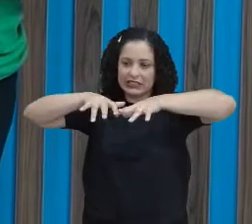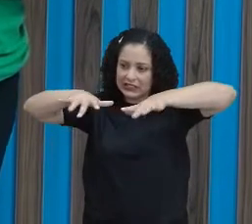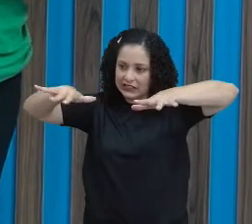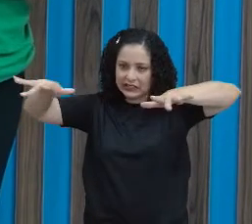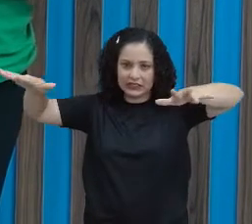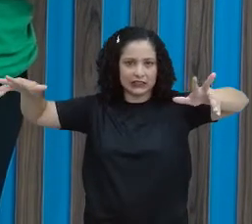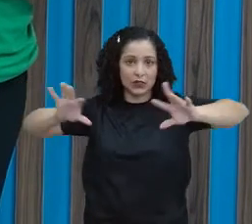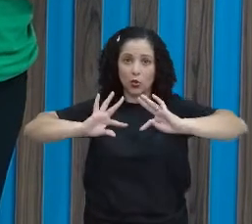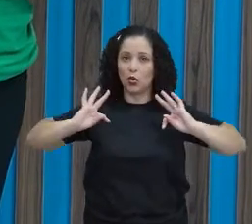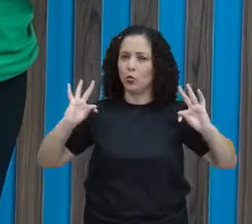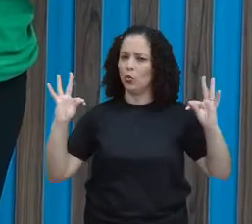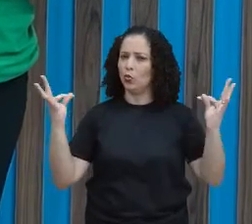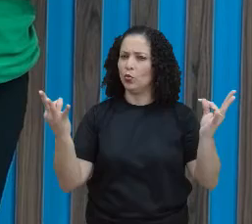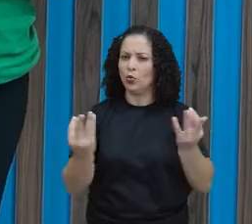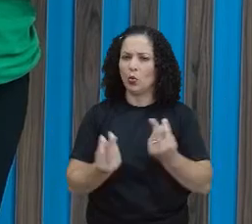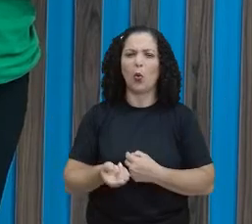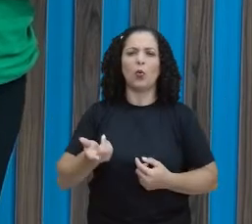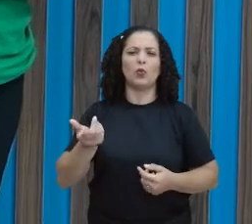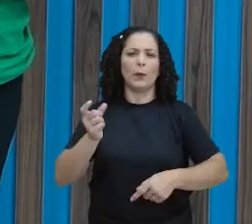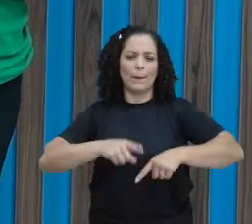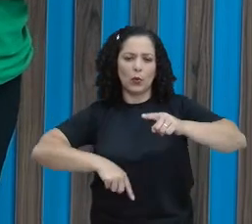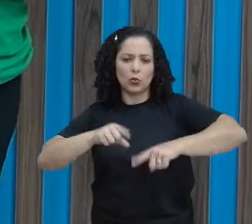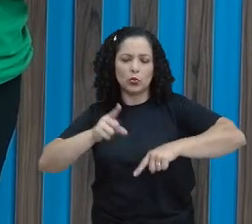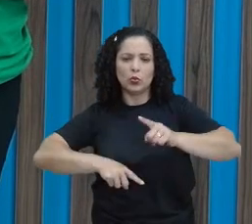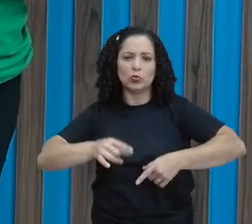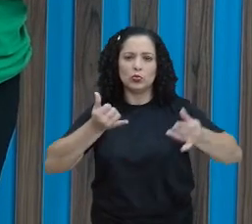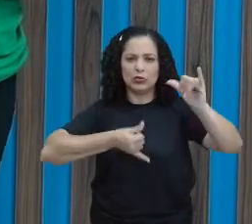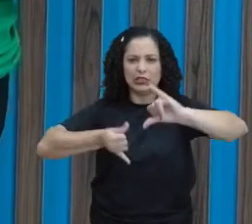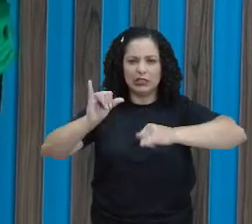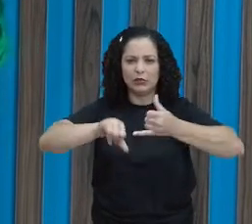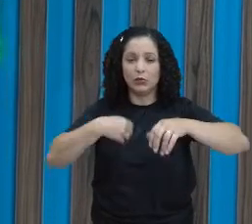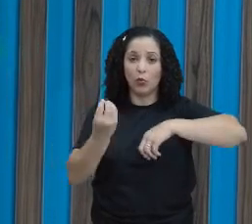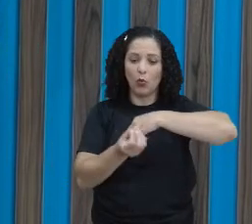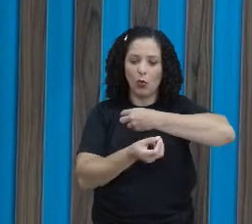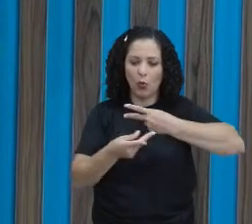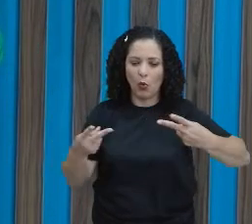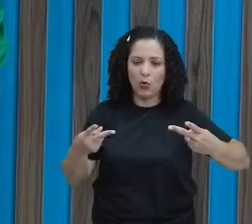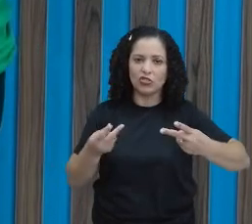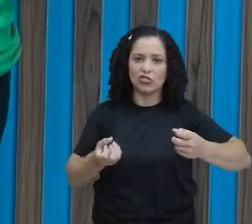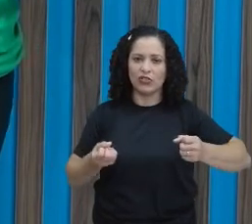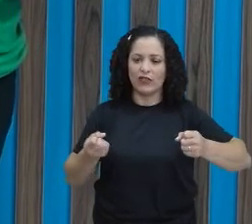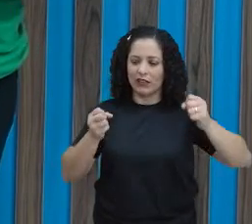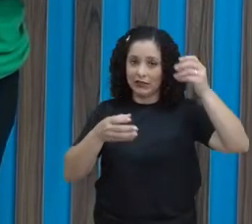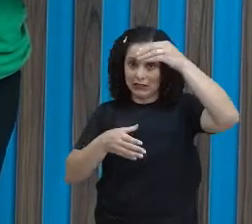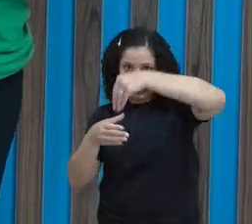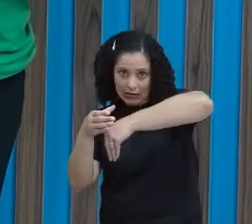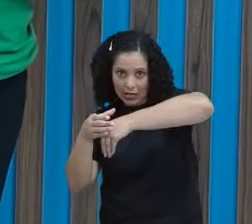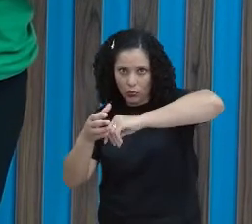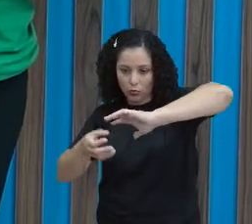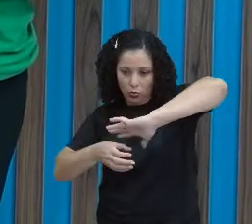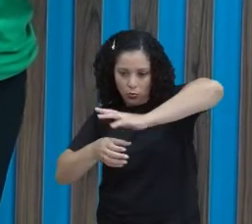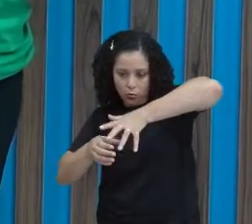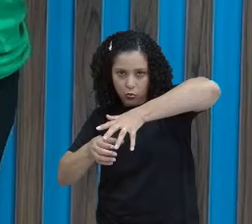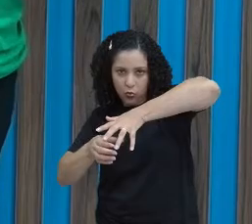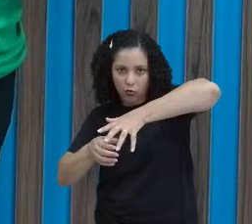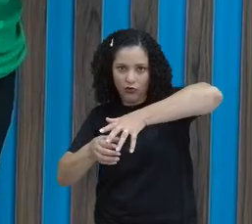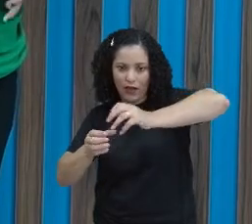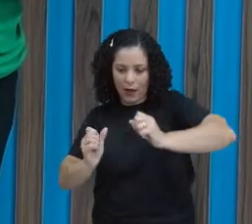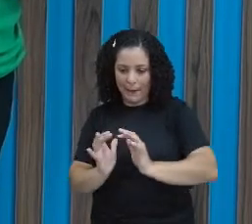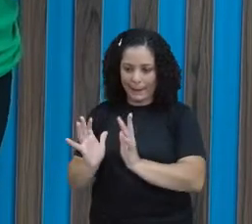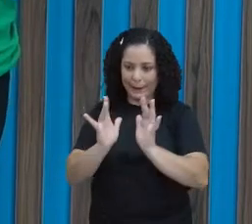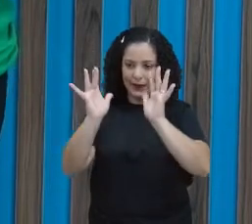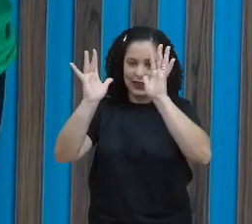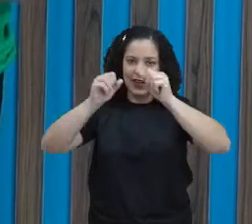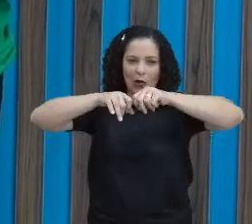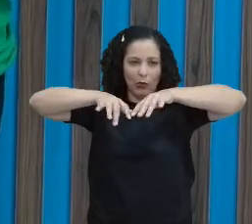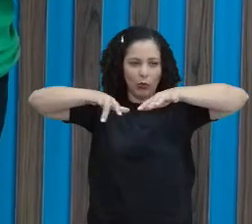esse material que está armazenado, ele vai terminar o quê? Poluindo, contaminando aquelas áreas e as pessoas